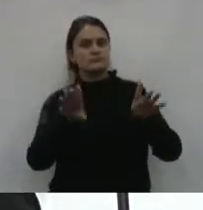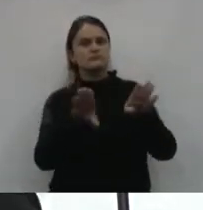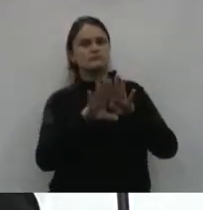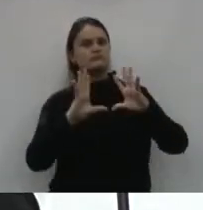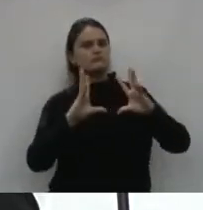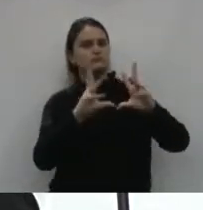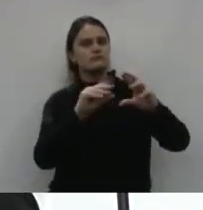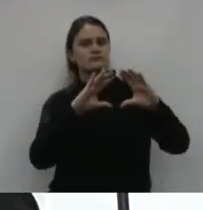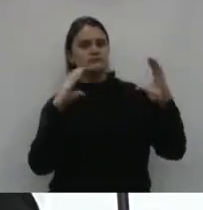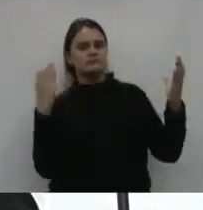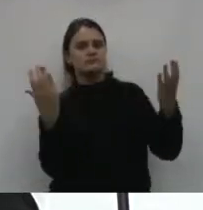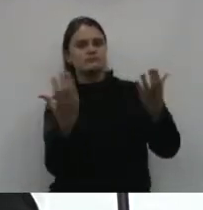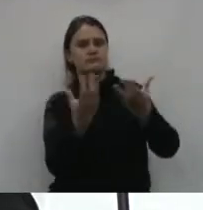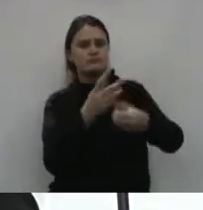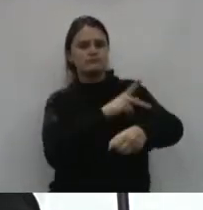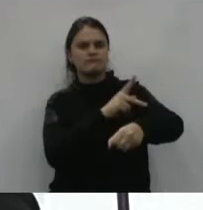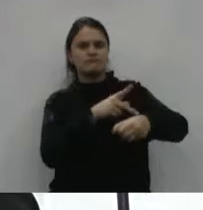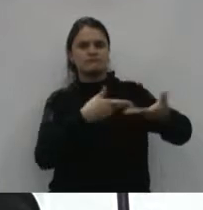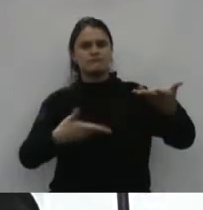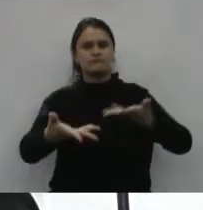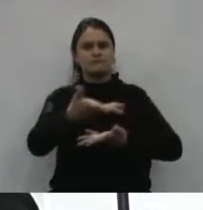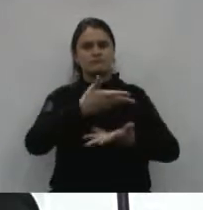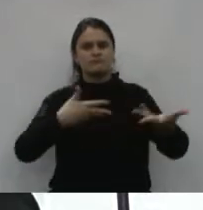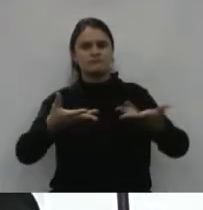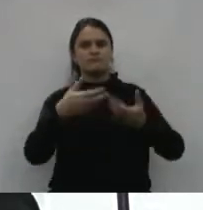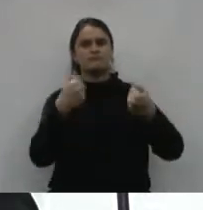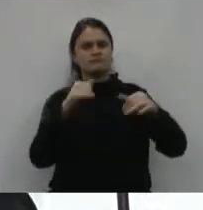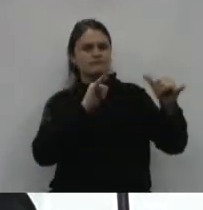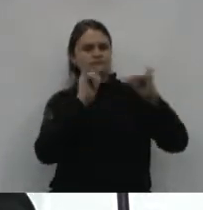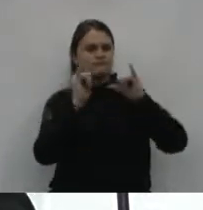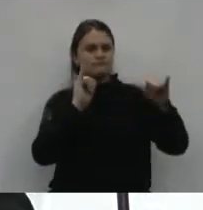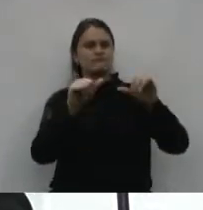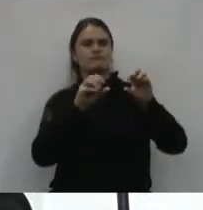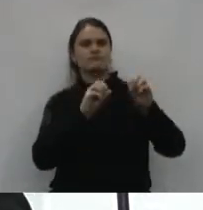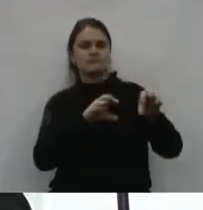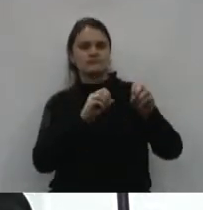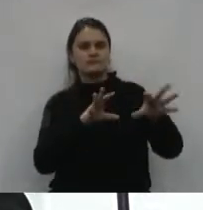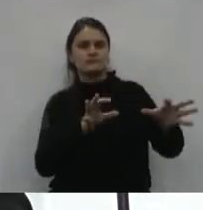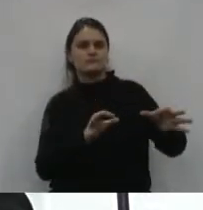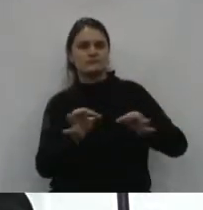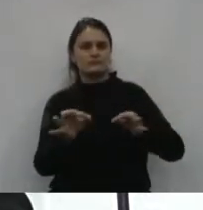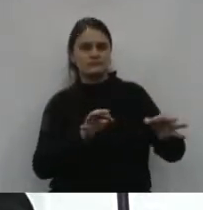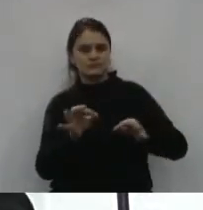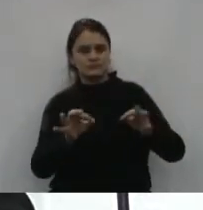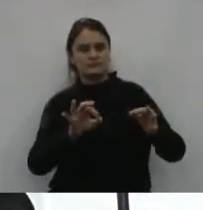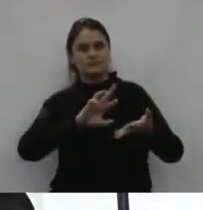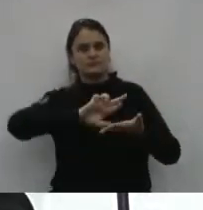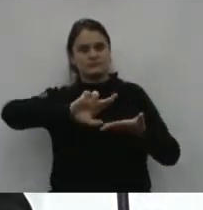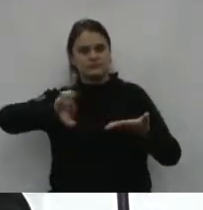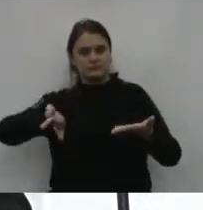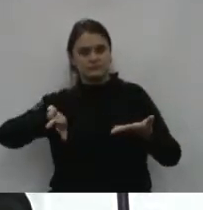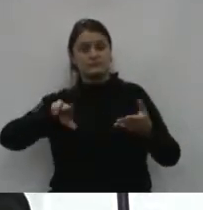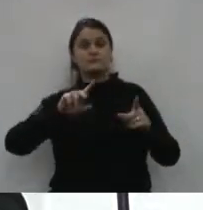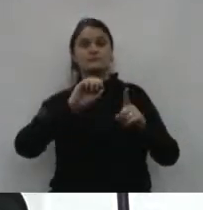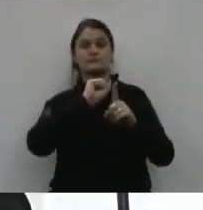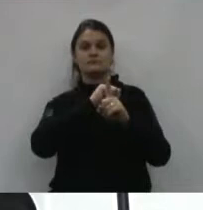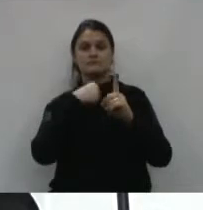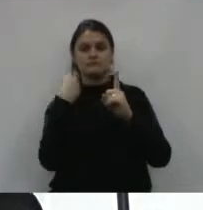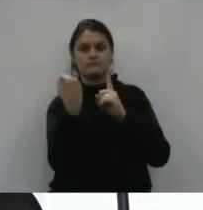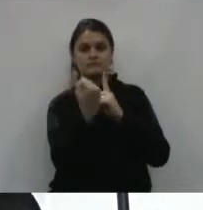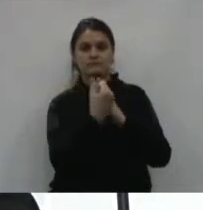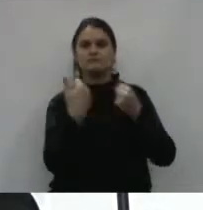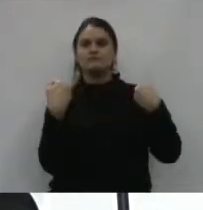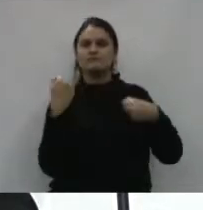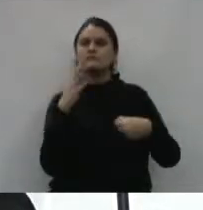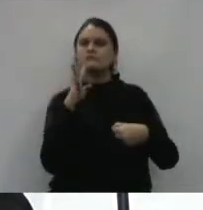e toda a comunidade e pedagógica através de procedimentos informativas e educativas organizativas e outros para que a sociedade